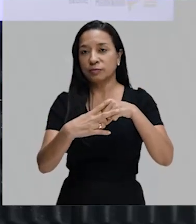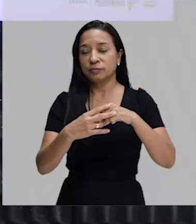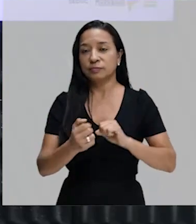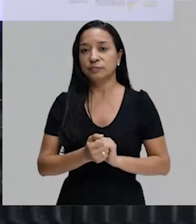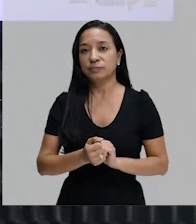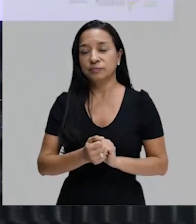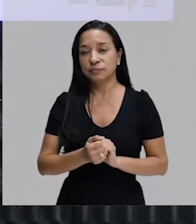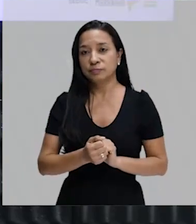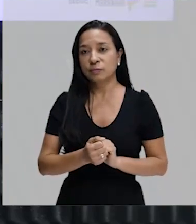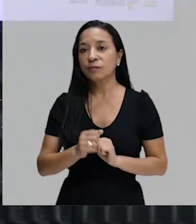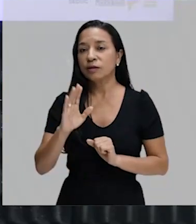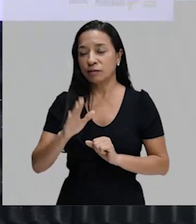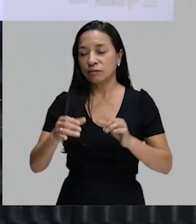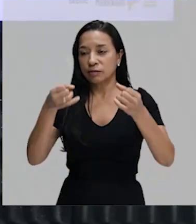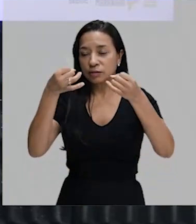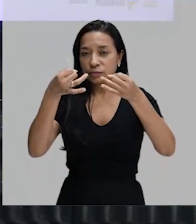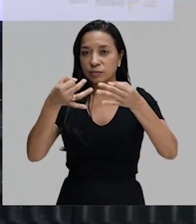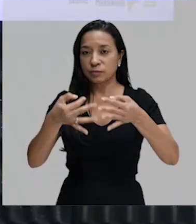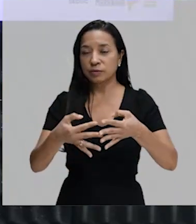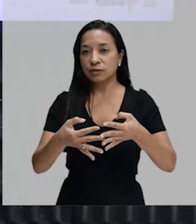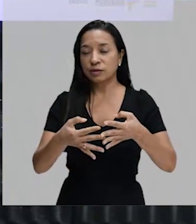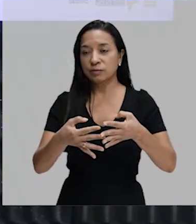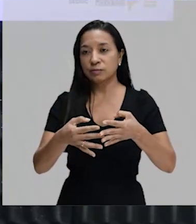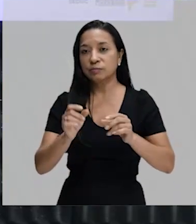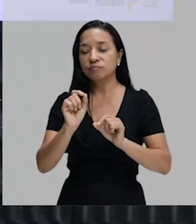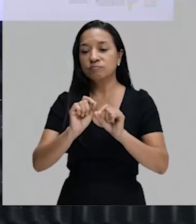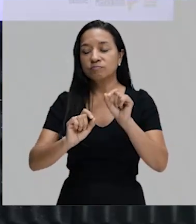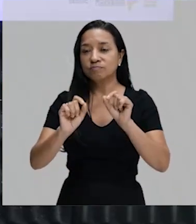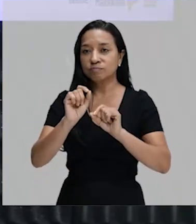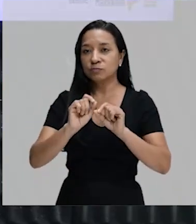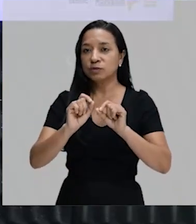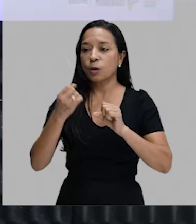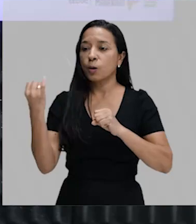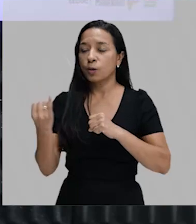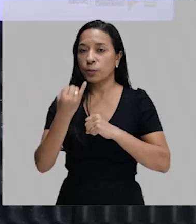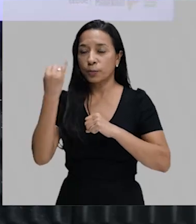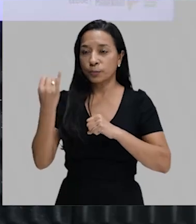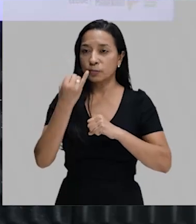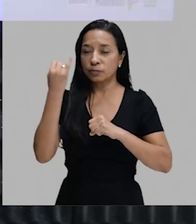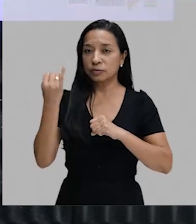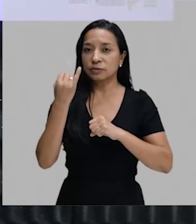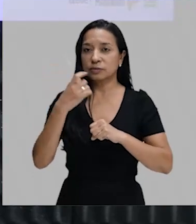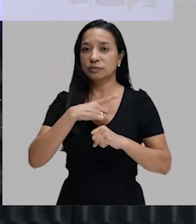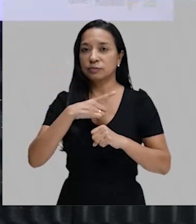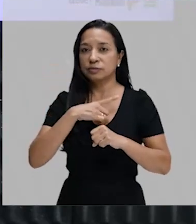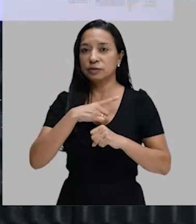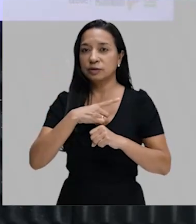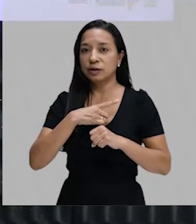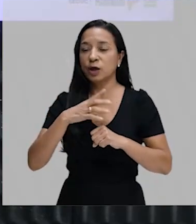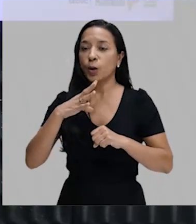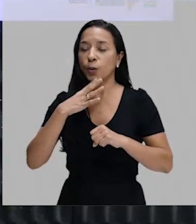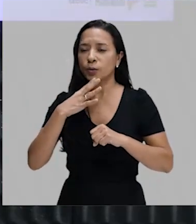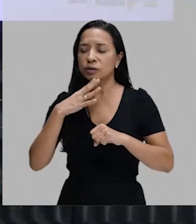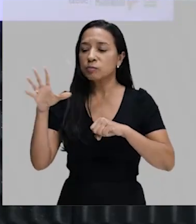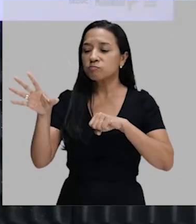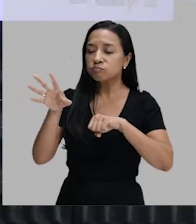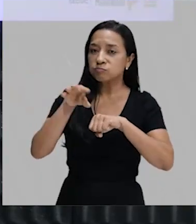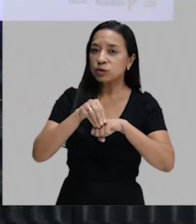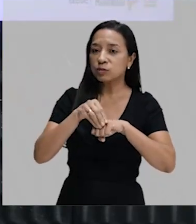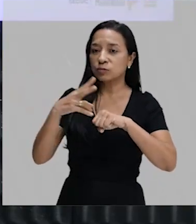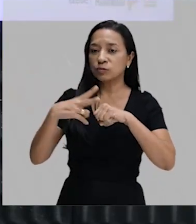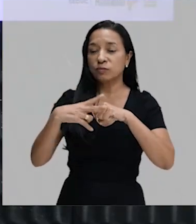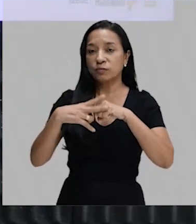galera? Então, eu já falei para vocês que é fundamental que vocês tenham conhecimento sobre os verbos